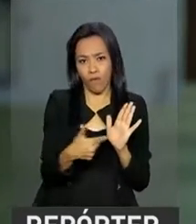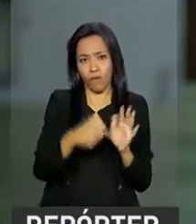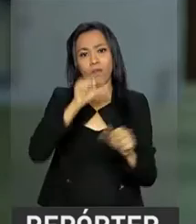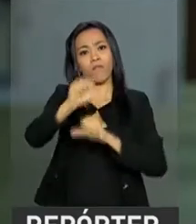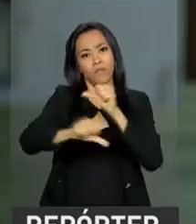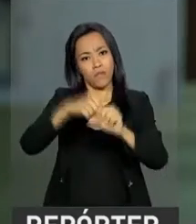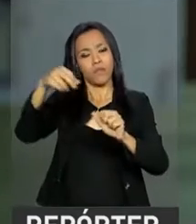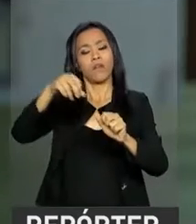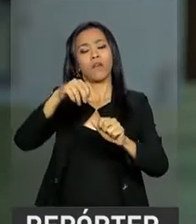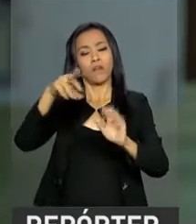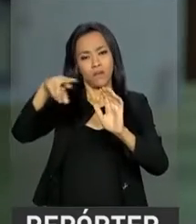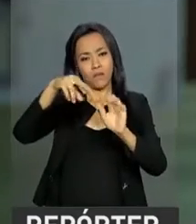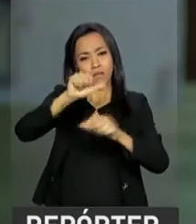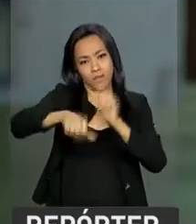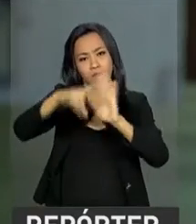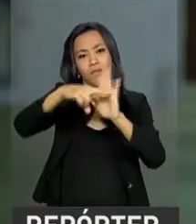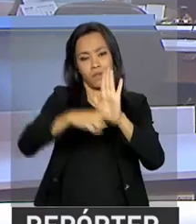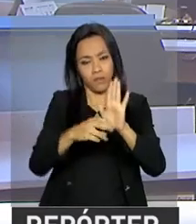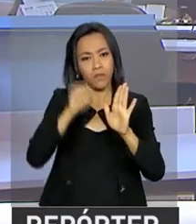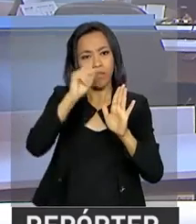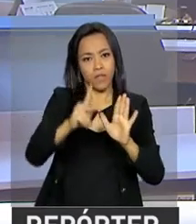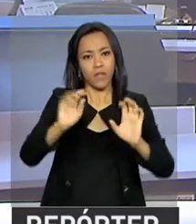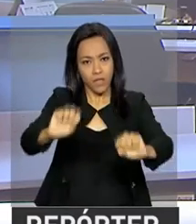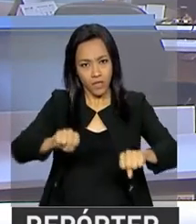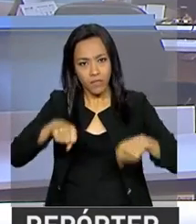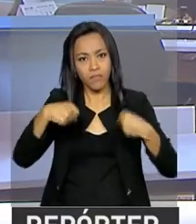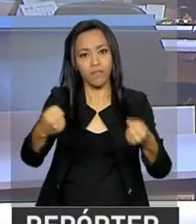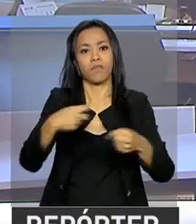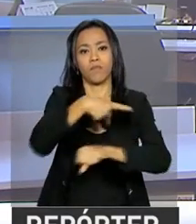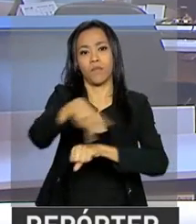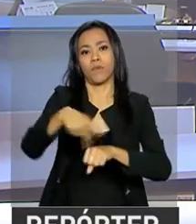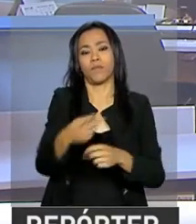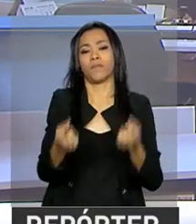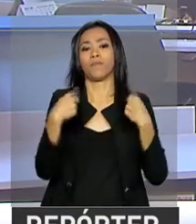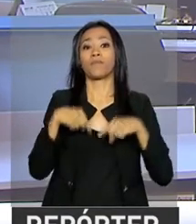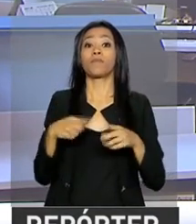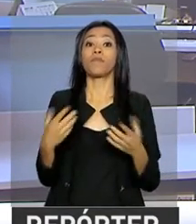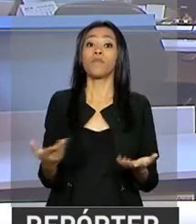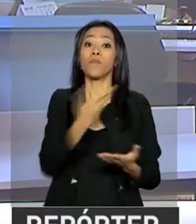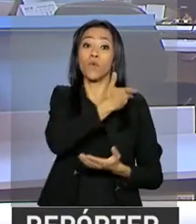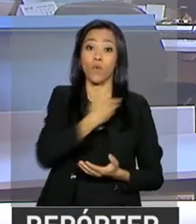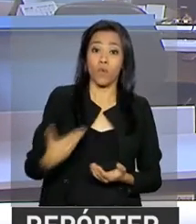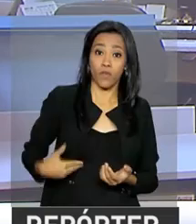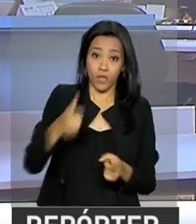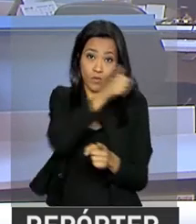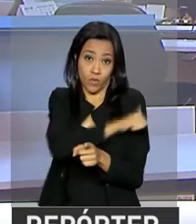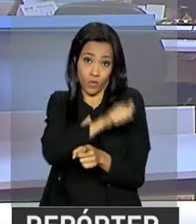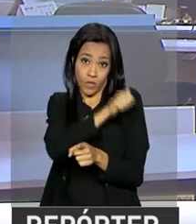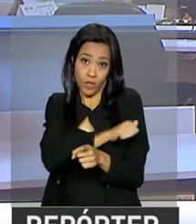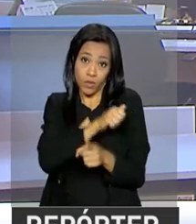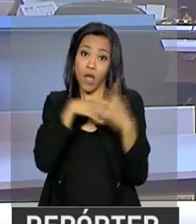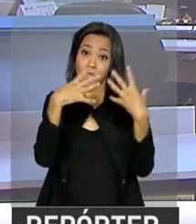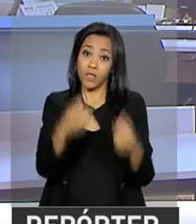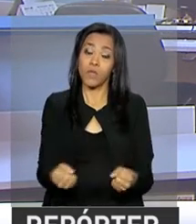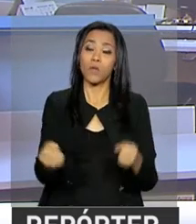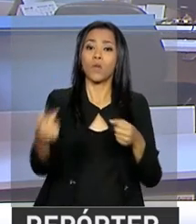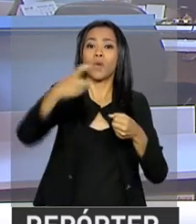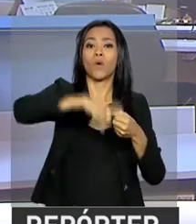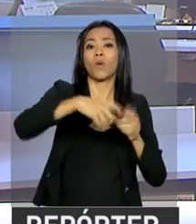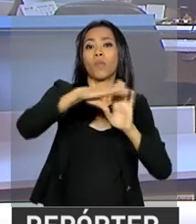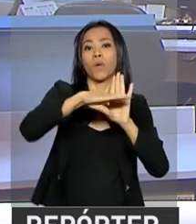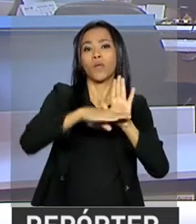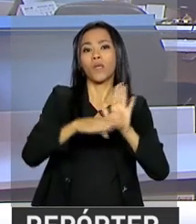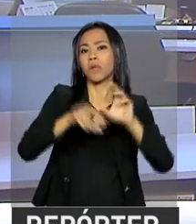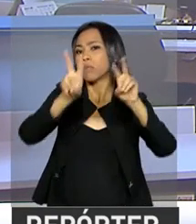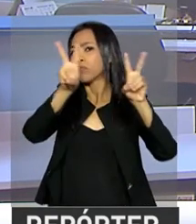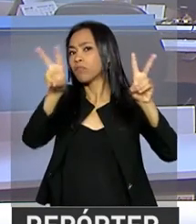da Previdência e avançar com o Brasil. O governo do Rio de Janeiro aderiu ao programa Criança Feliz. A parceria